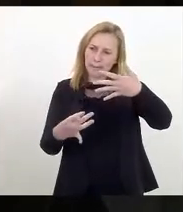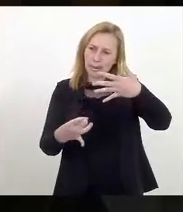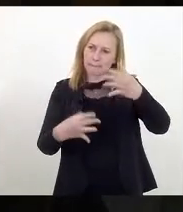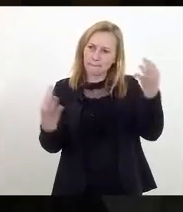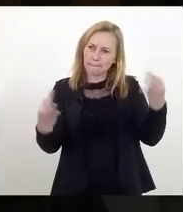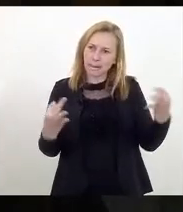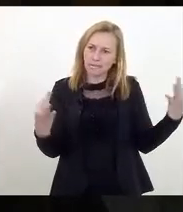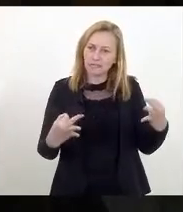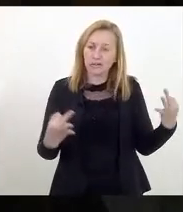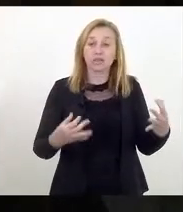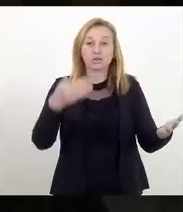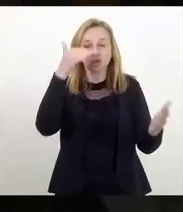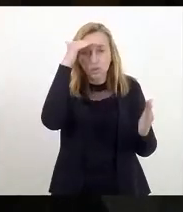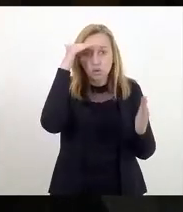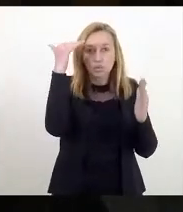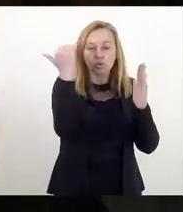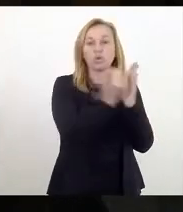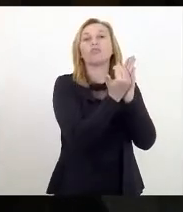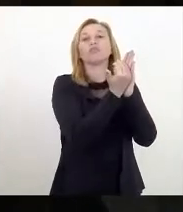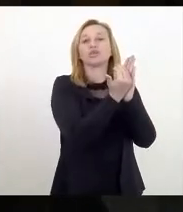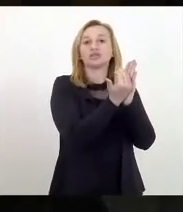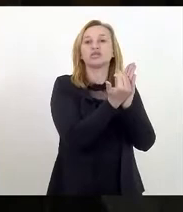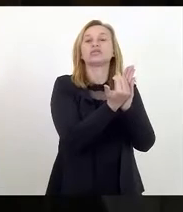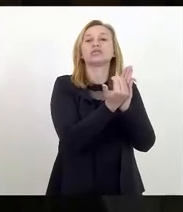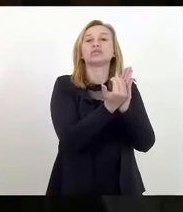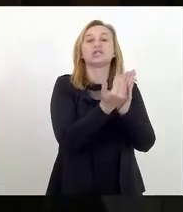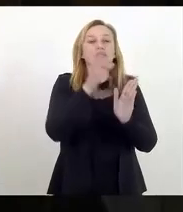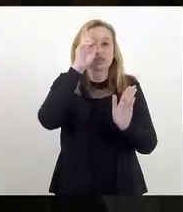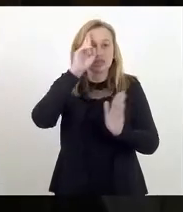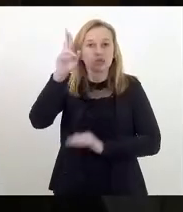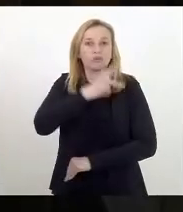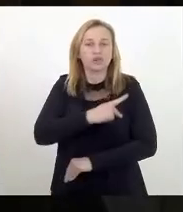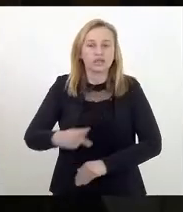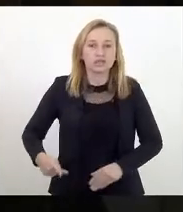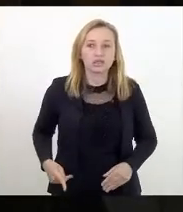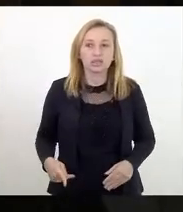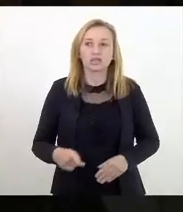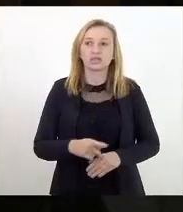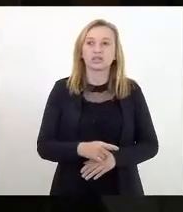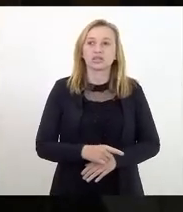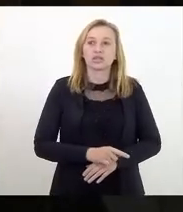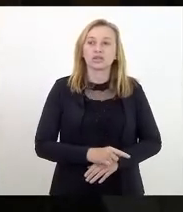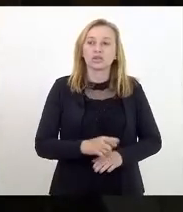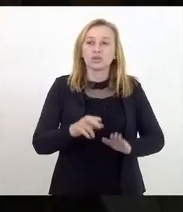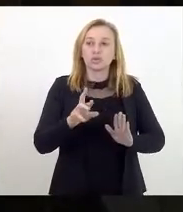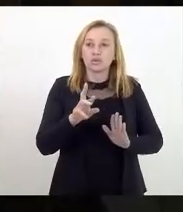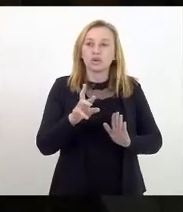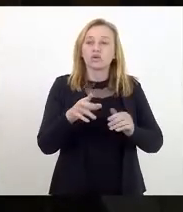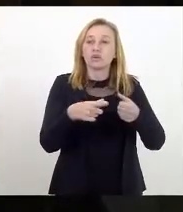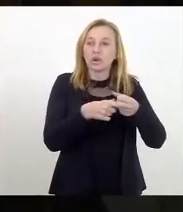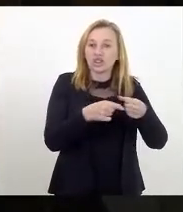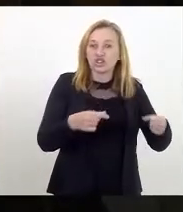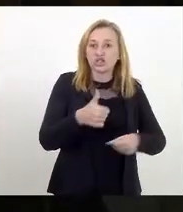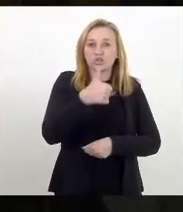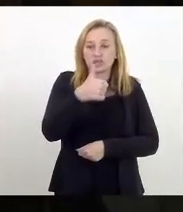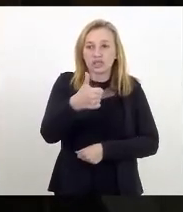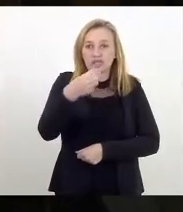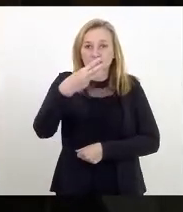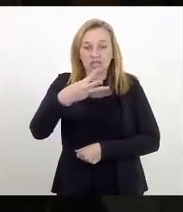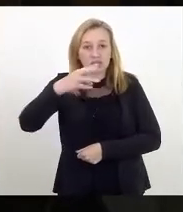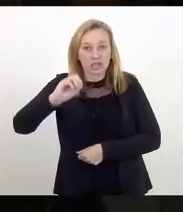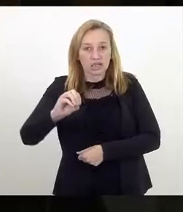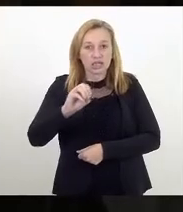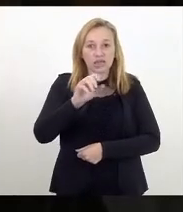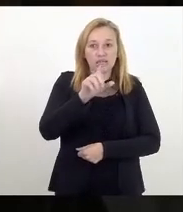e que cumpre, e que cumpre, senhor presidente, o preceito do artigo 113 da DCT,